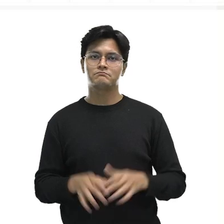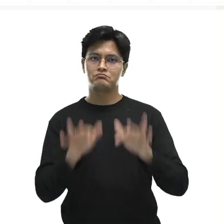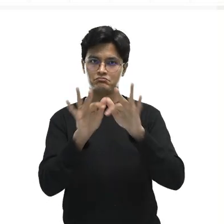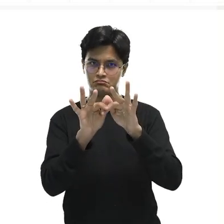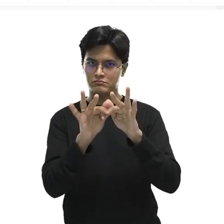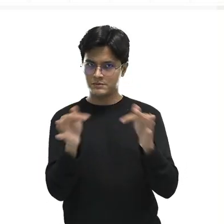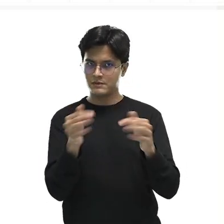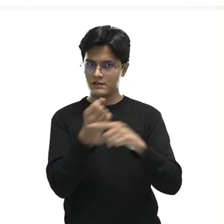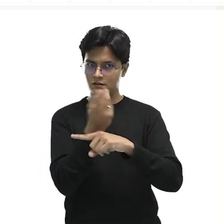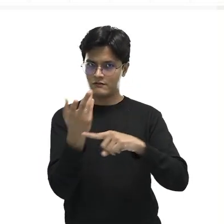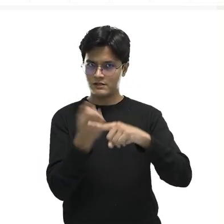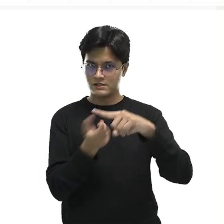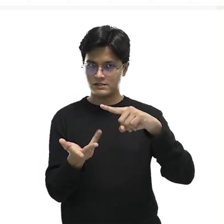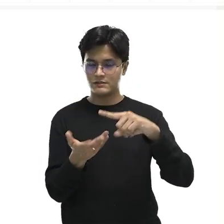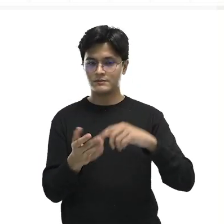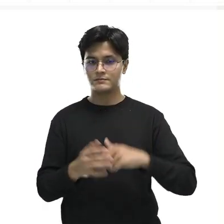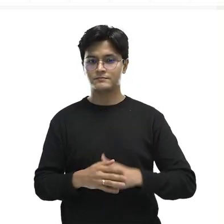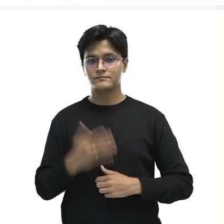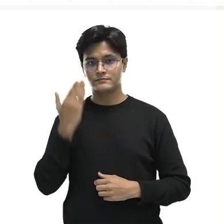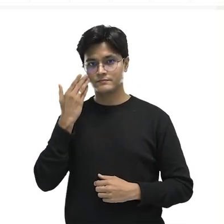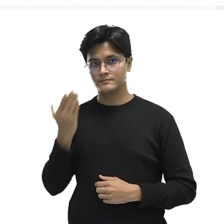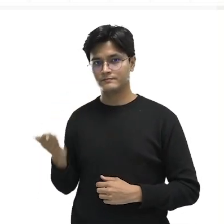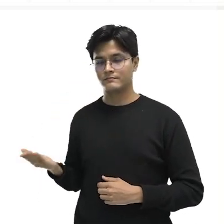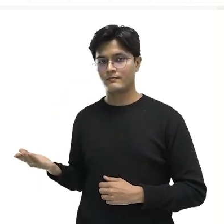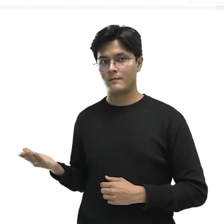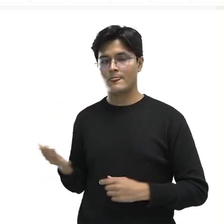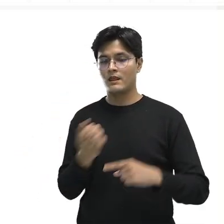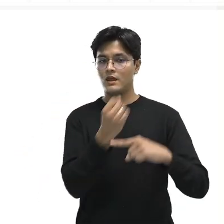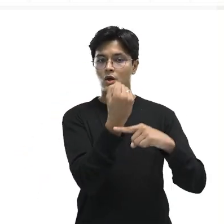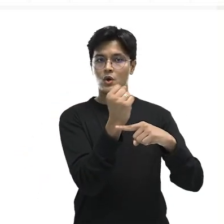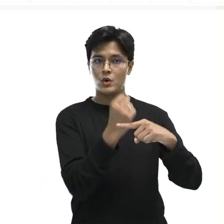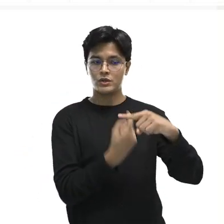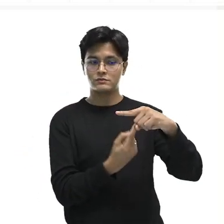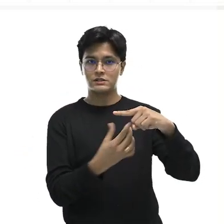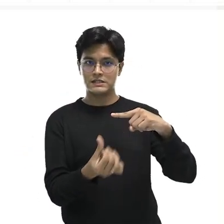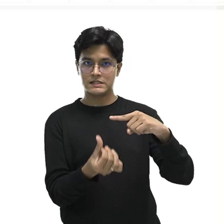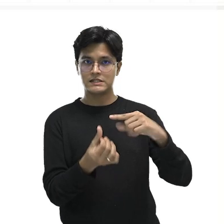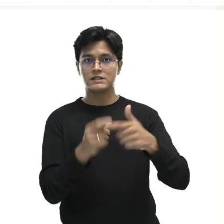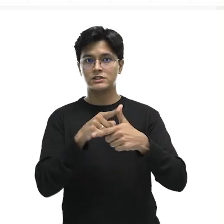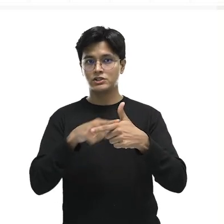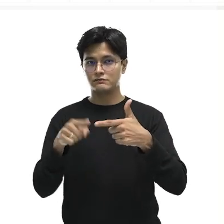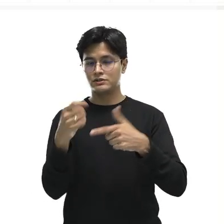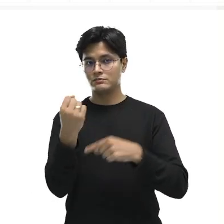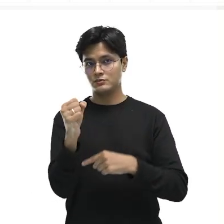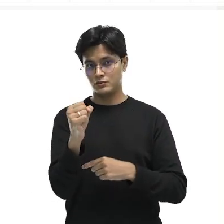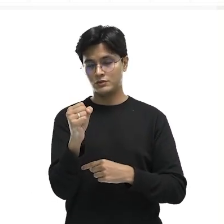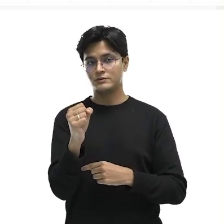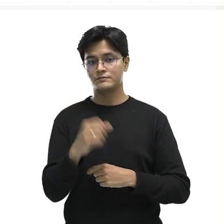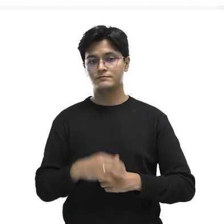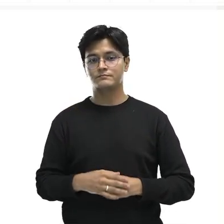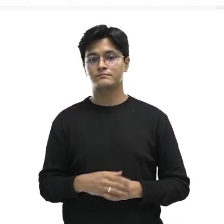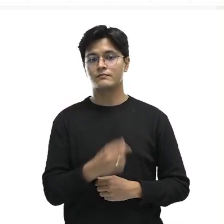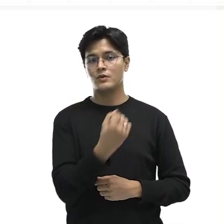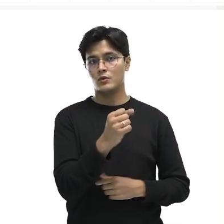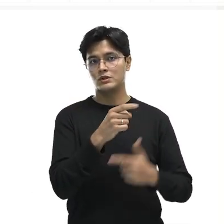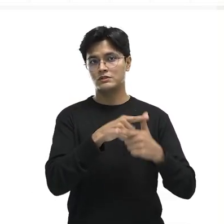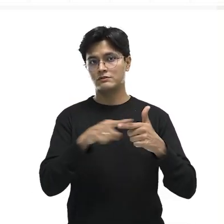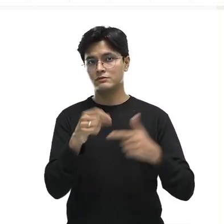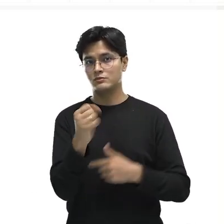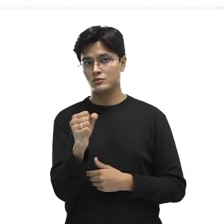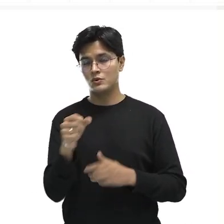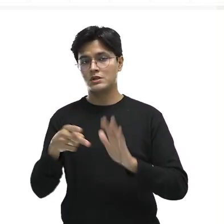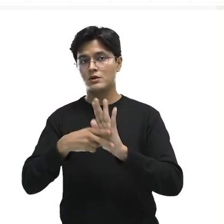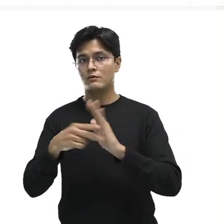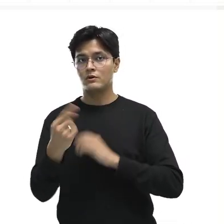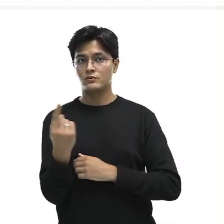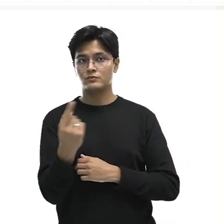primeira fração aqui? Vou simplificar por 8, tá? Ó, 8 dividido por 8 dá 1, 16 dividido por 8 dá 2.